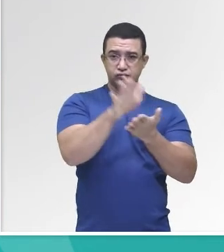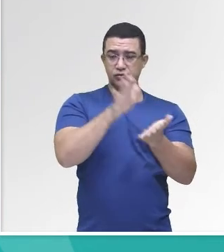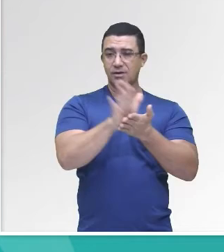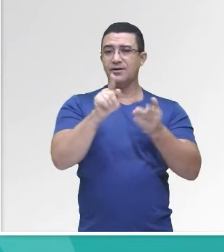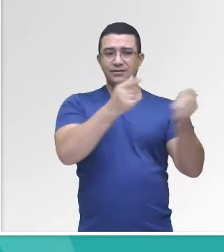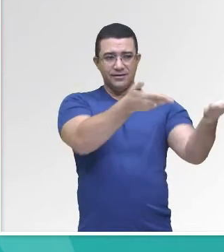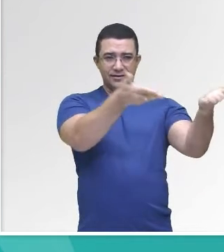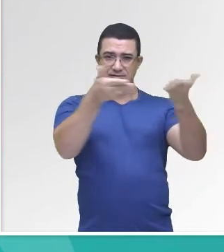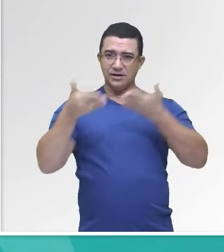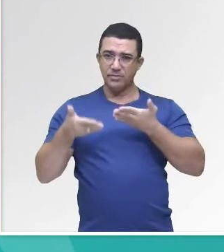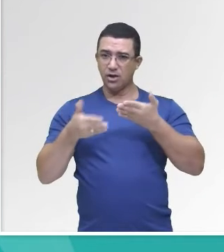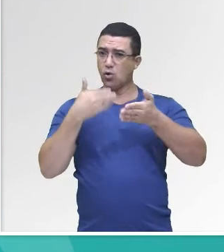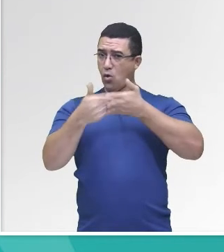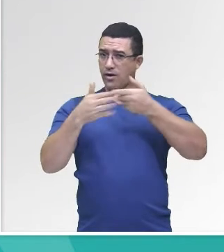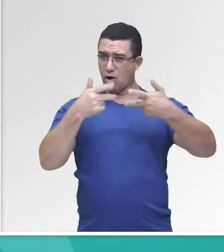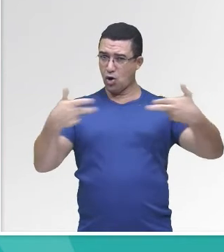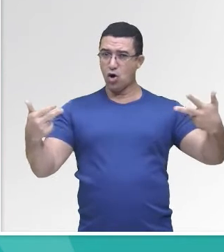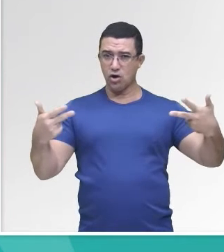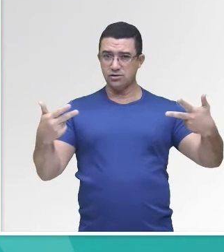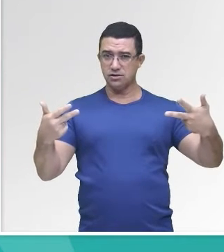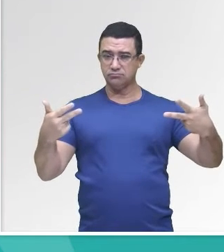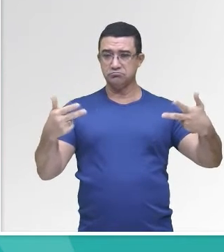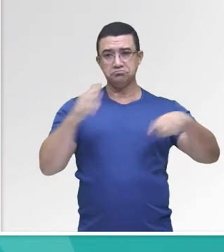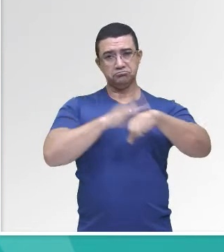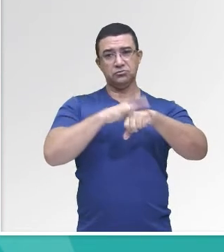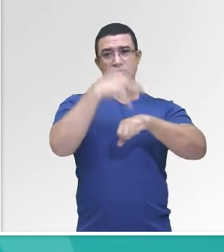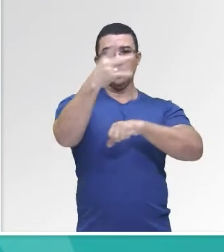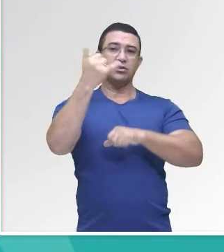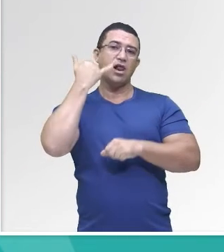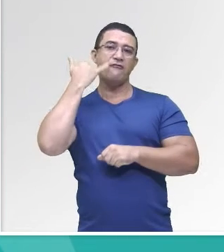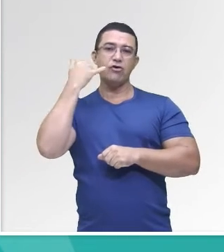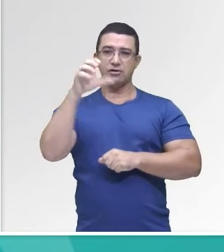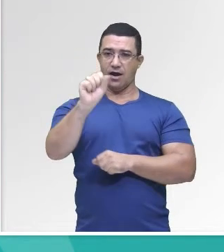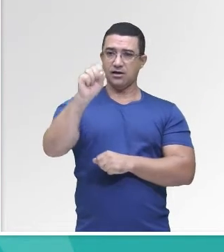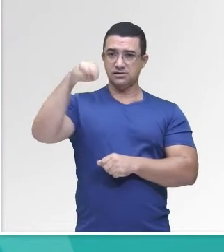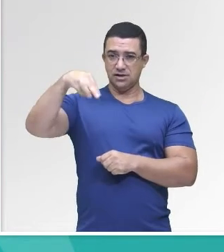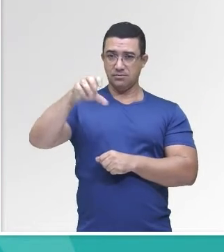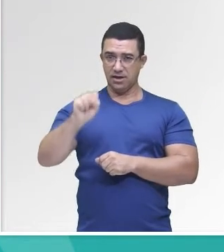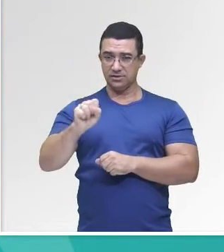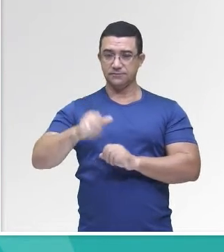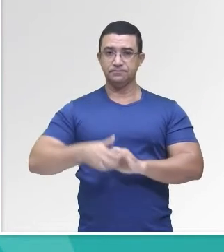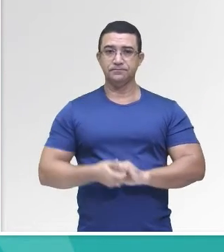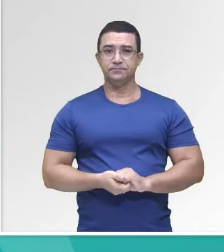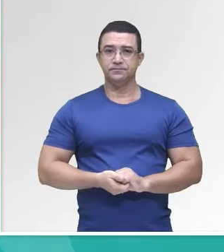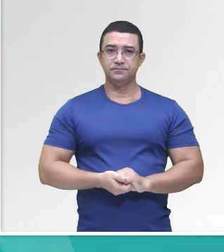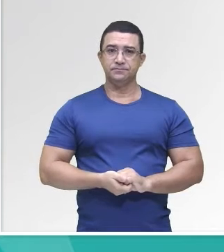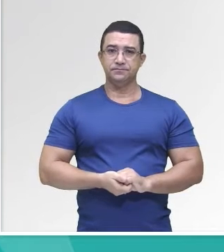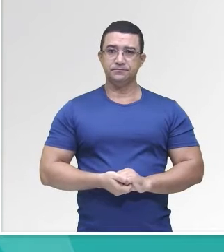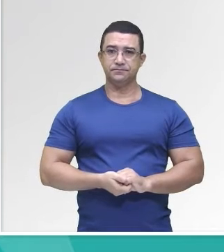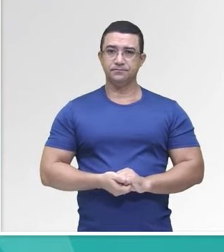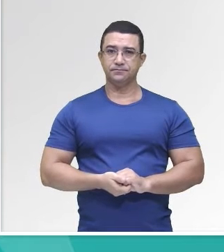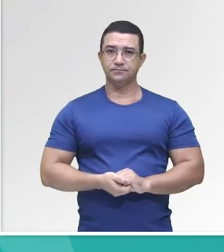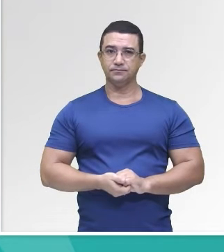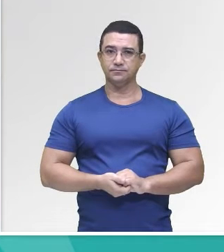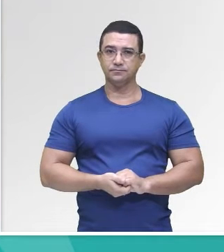por SMS. E aí ele continua.